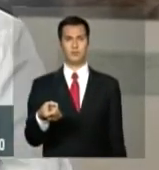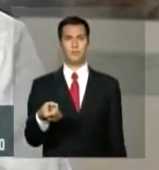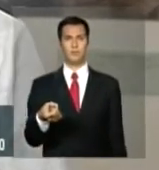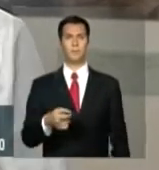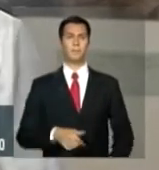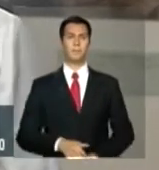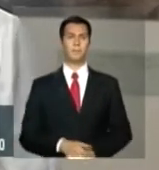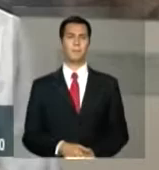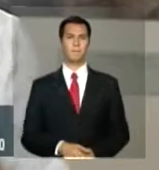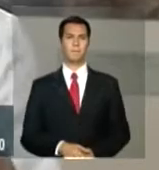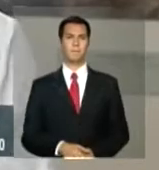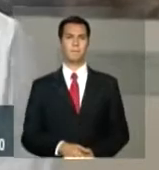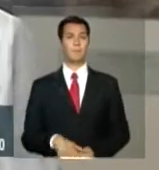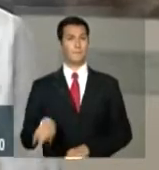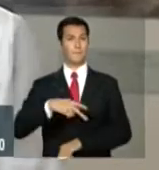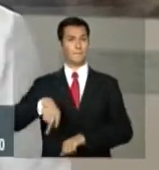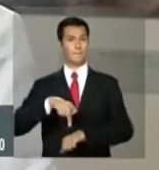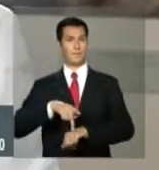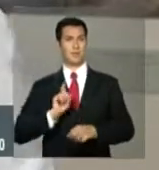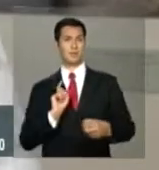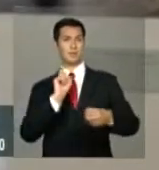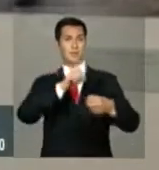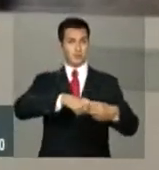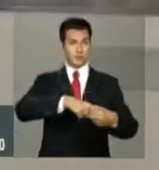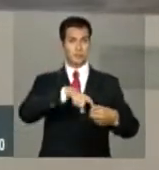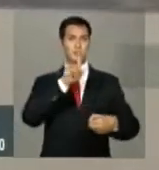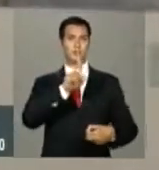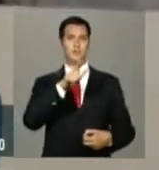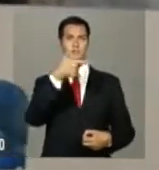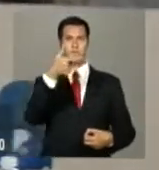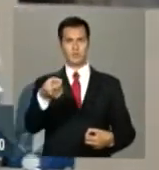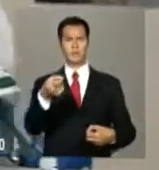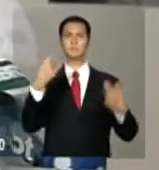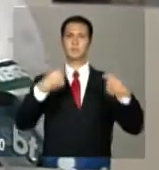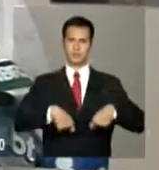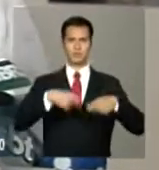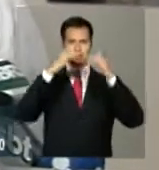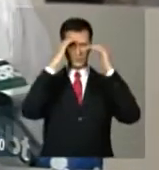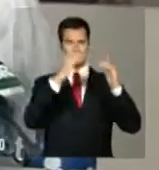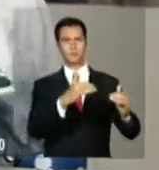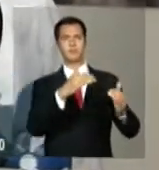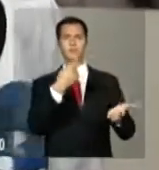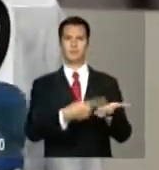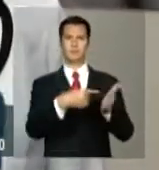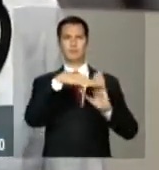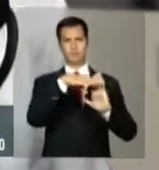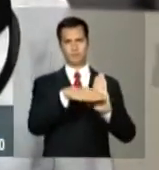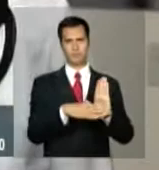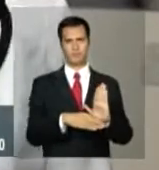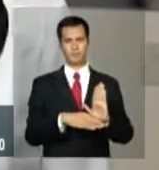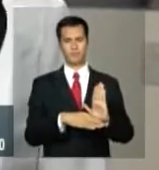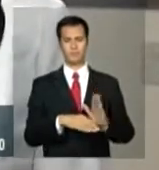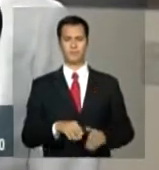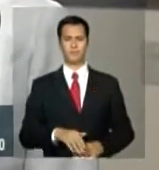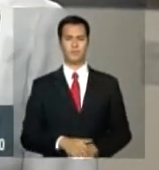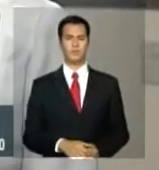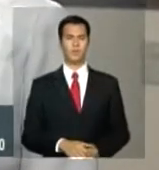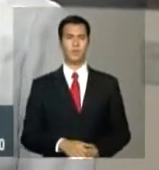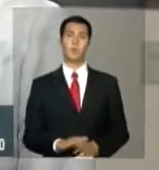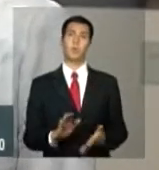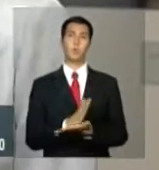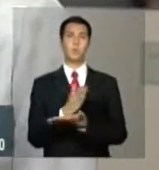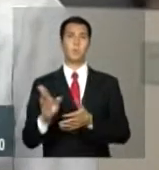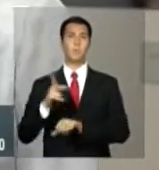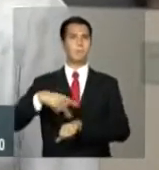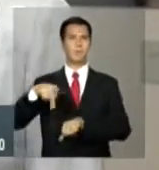na medida que ele adere ao G20, assume o compromisso, ele tem de cumprir o compromisso. Né? E é errado qualquer país